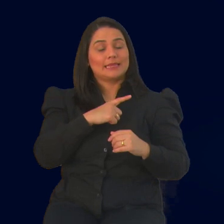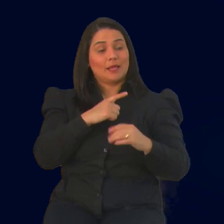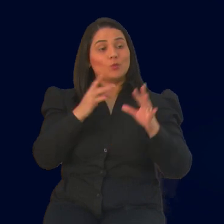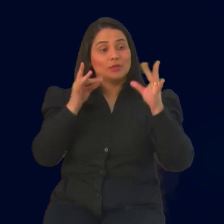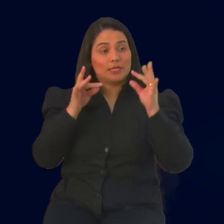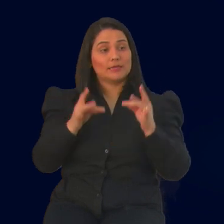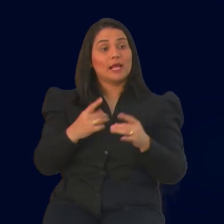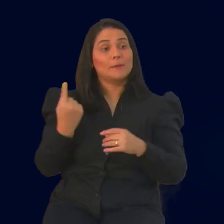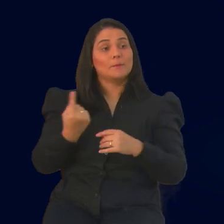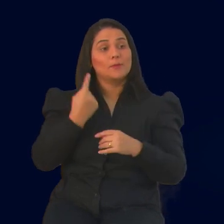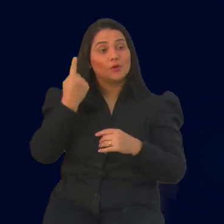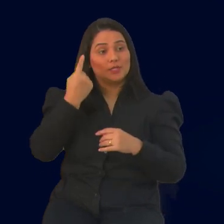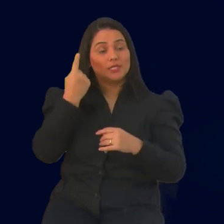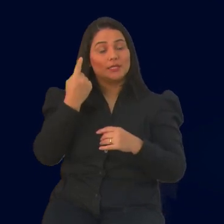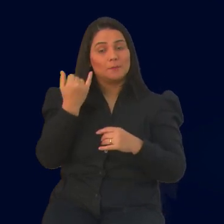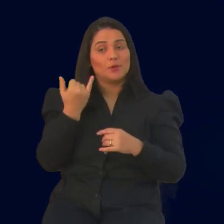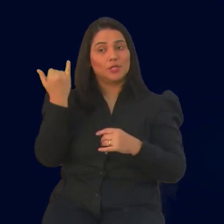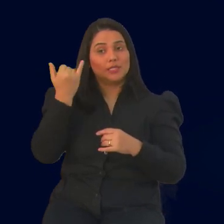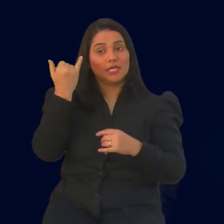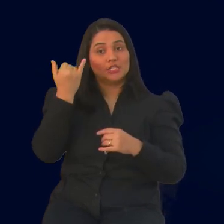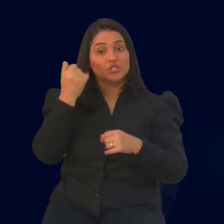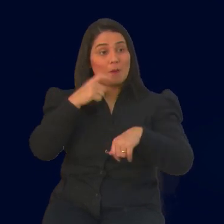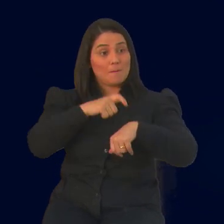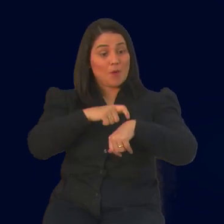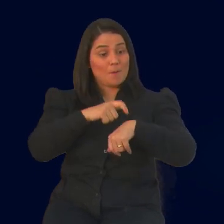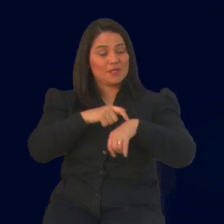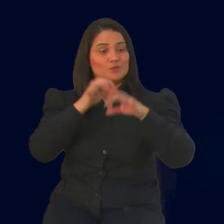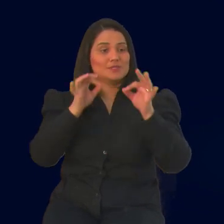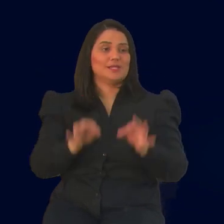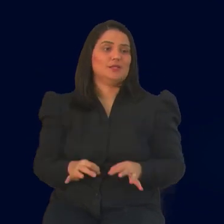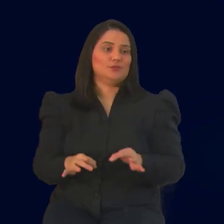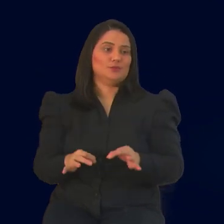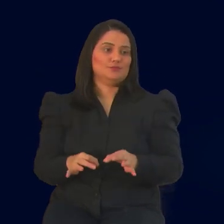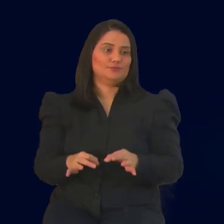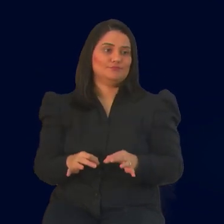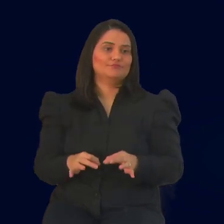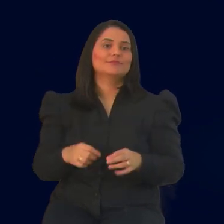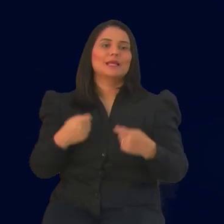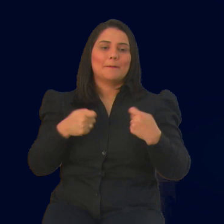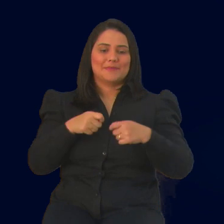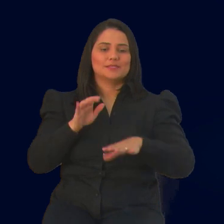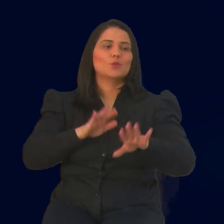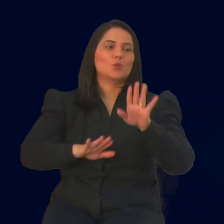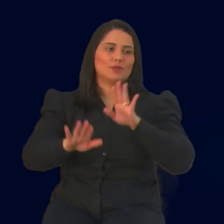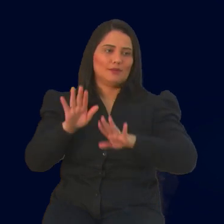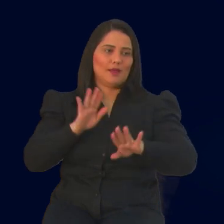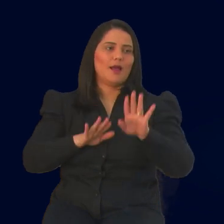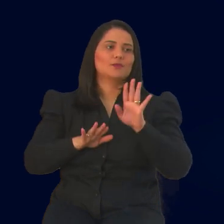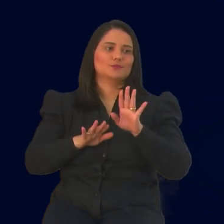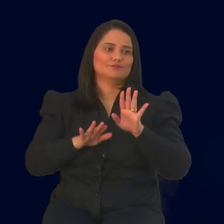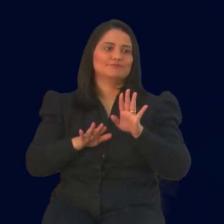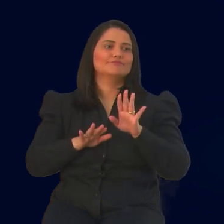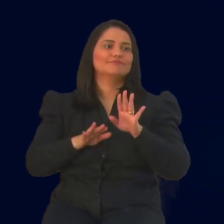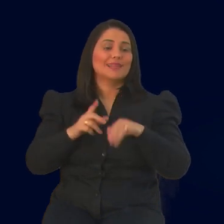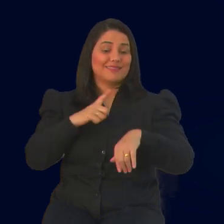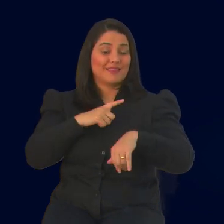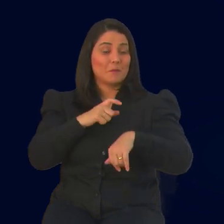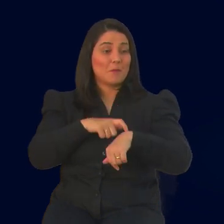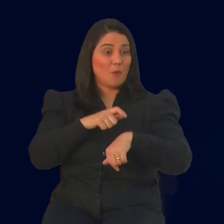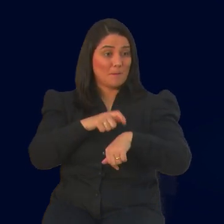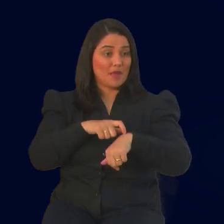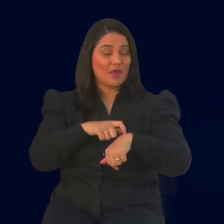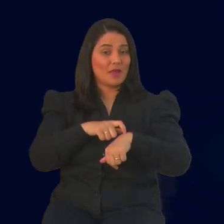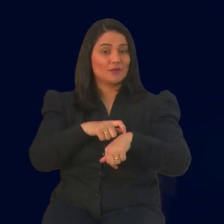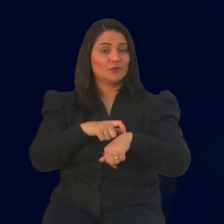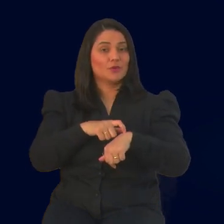adequado. Esse é um outro cuidado que a gente precisa ter muito grande. Tem momentos onde eu preciso